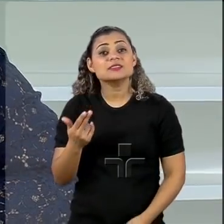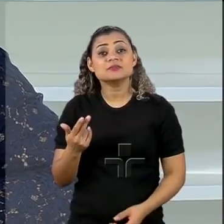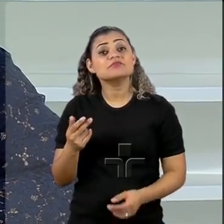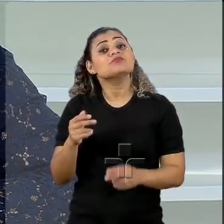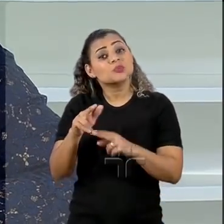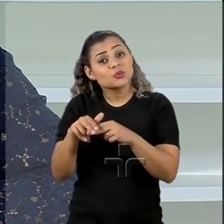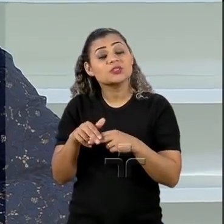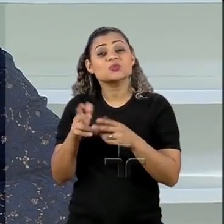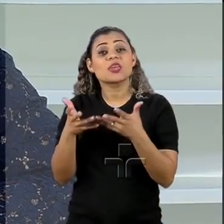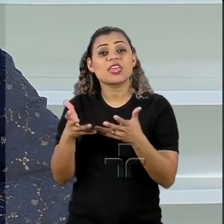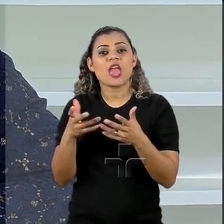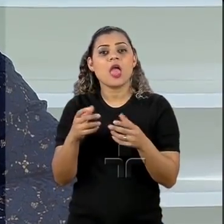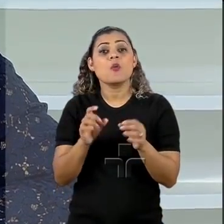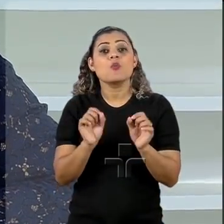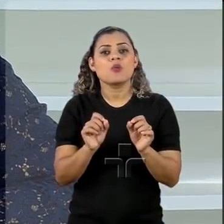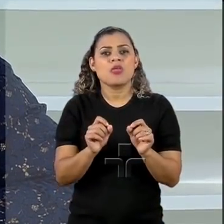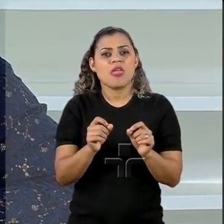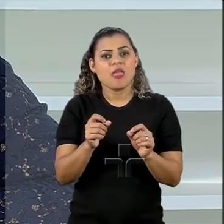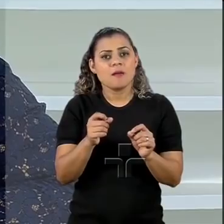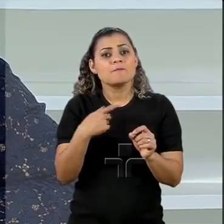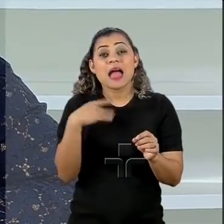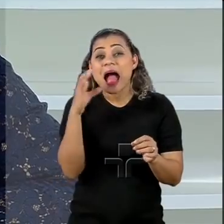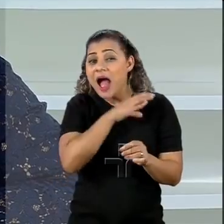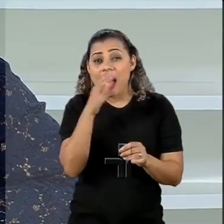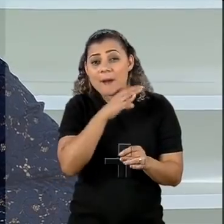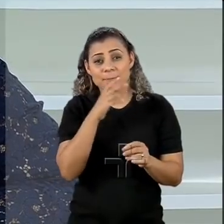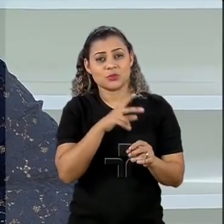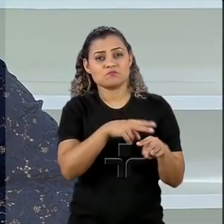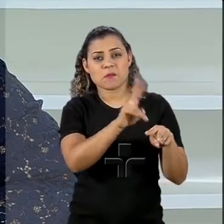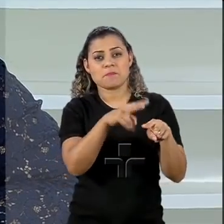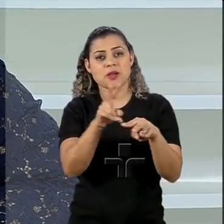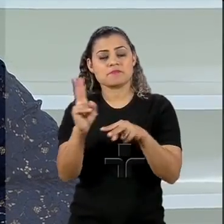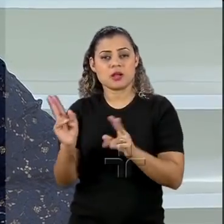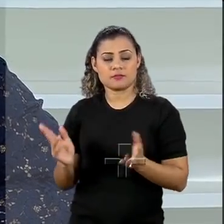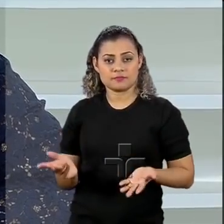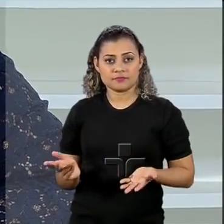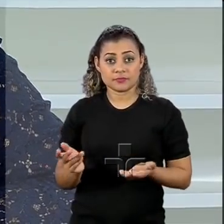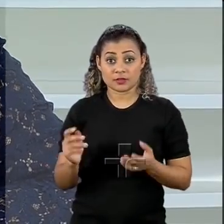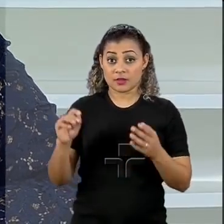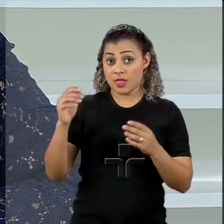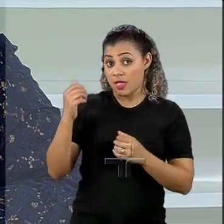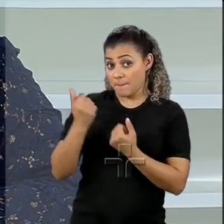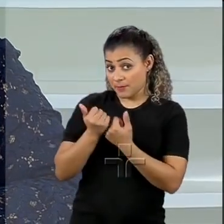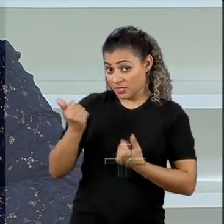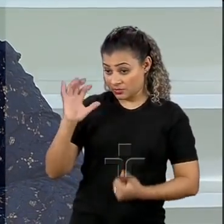questão. Esse trabalho foi interrompido. Foi interrompido. A ministra Carmen Lúcia